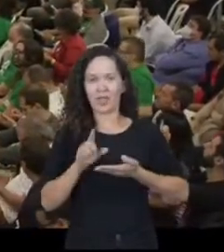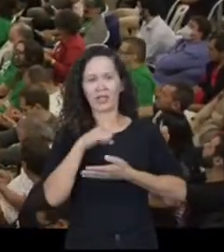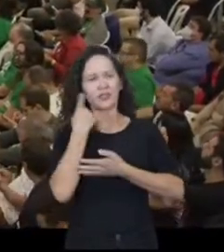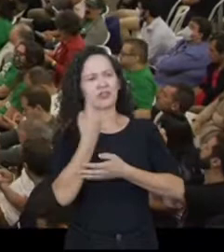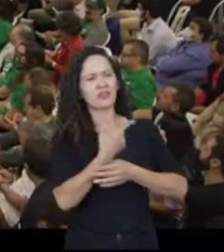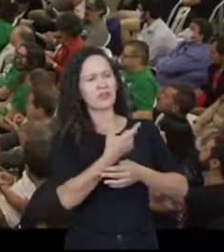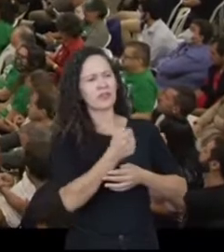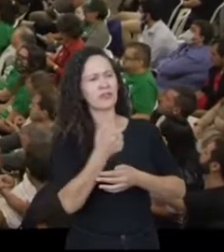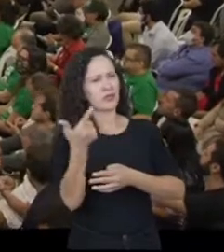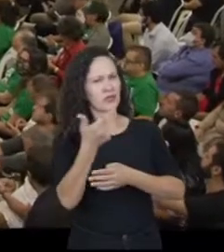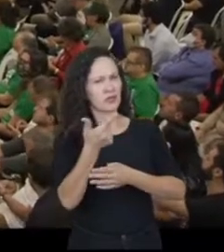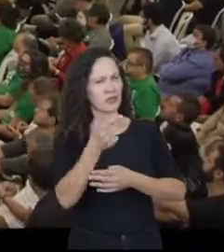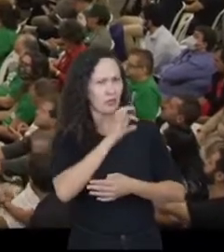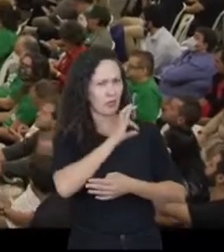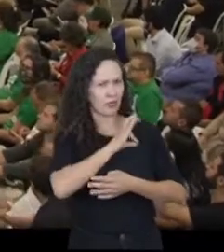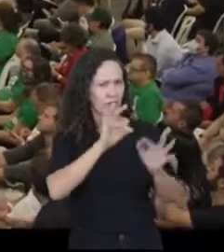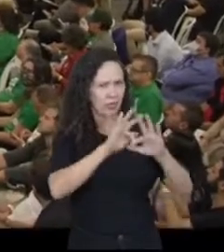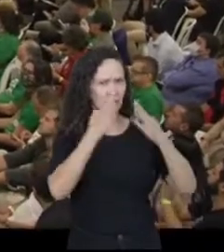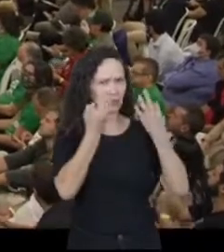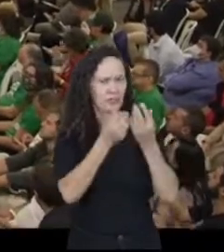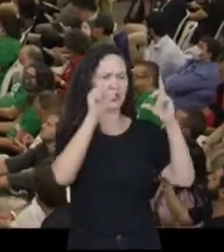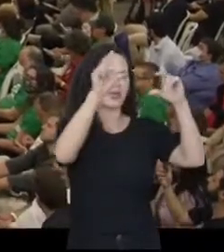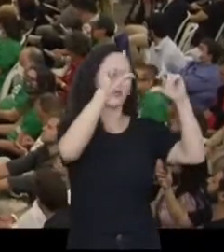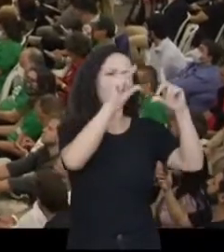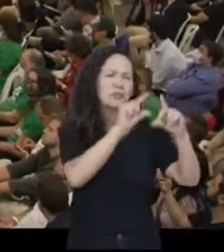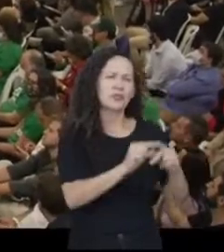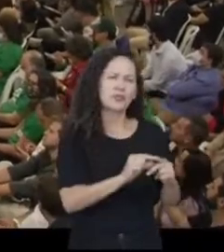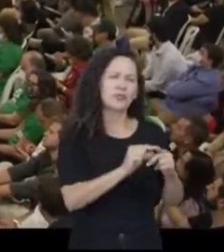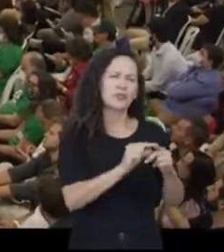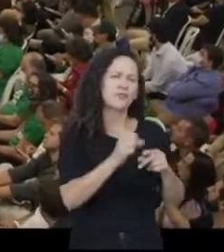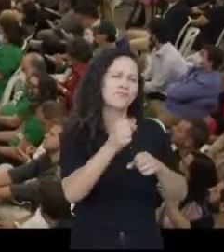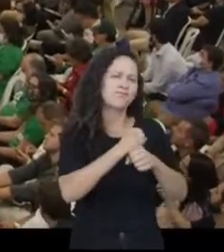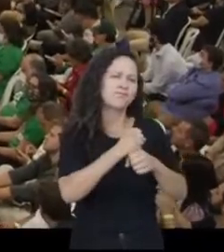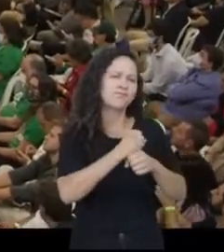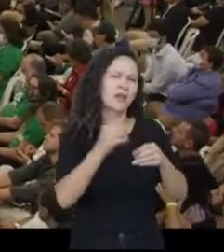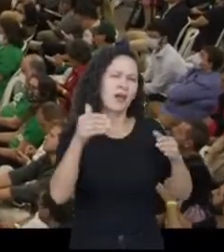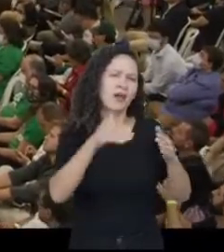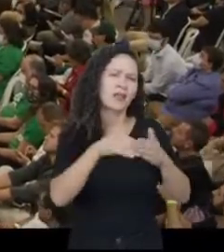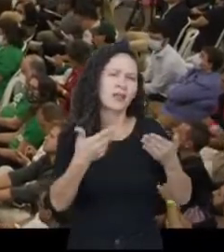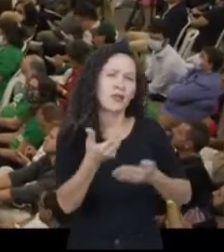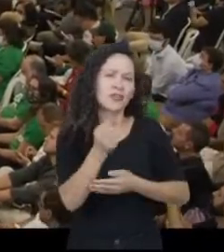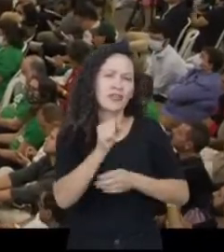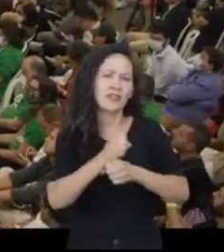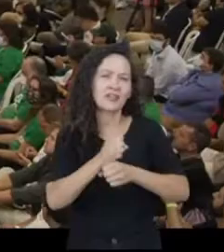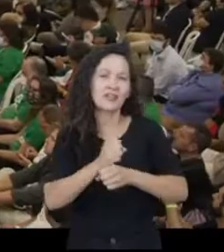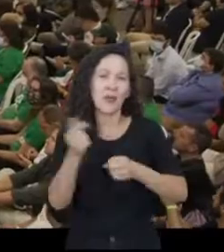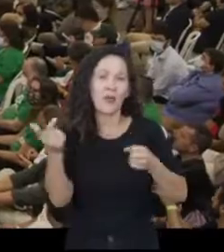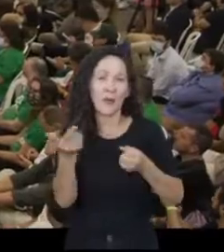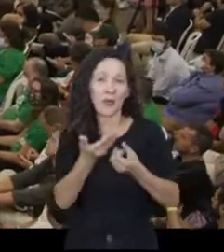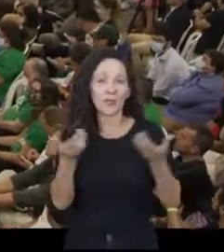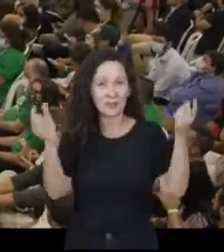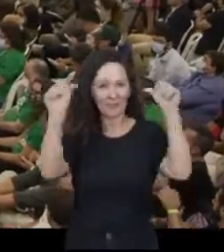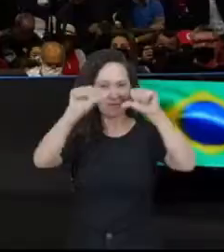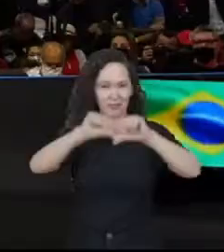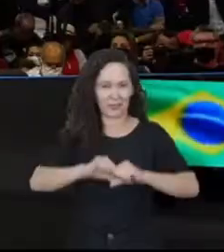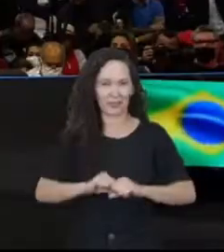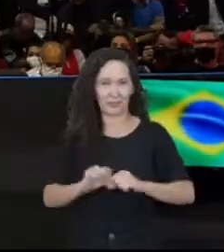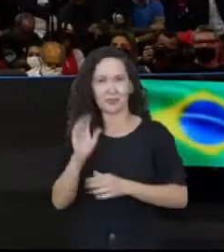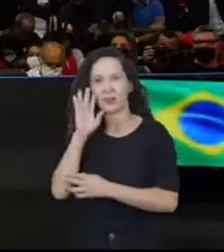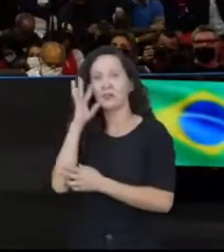brasileiros desabou para o menor nível dos últimos 10 anos. O resultado é que praticamente